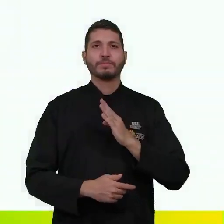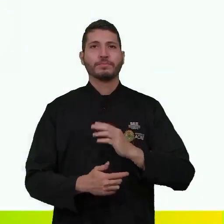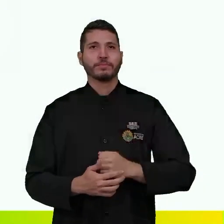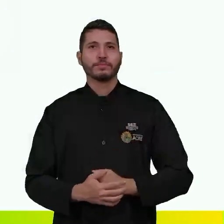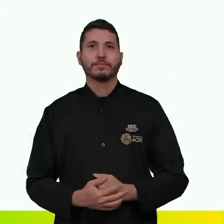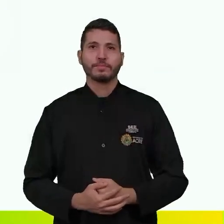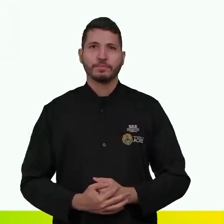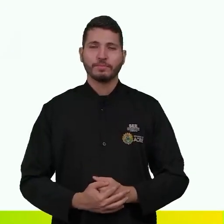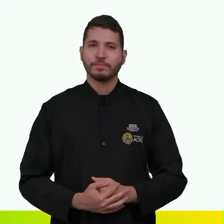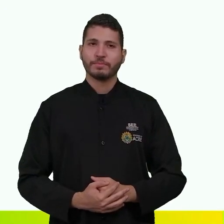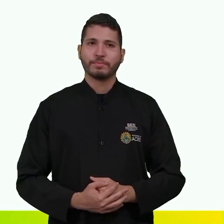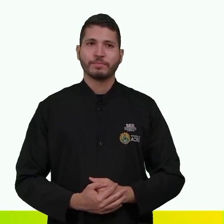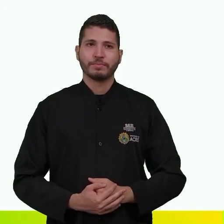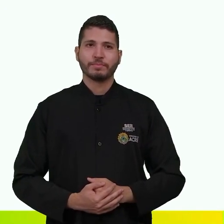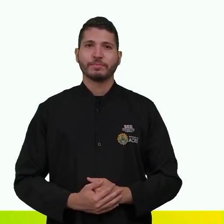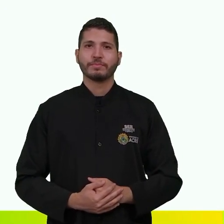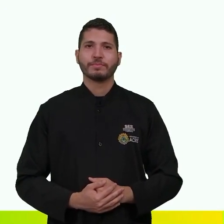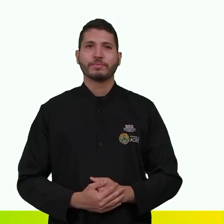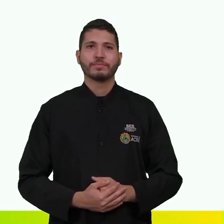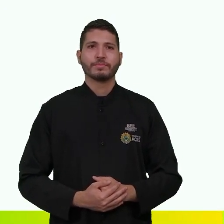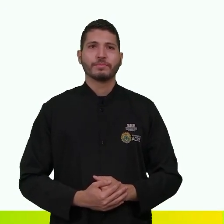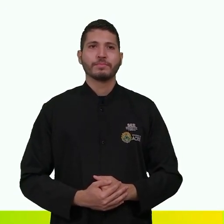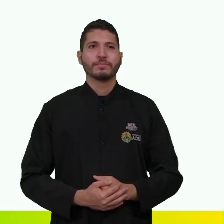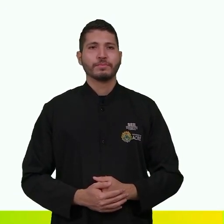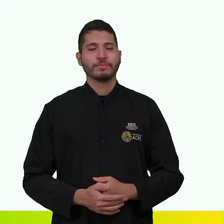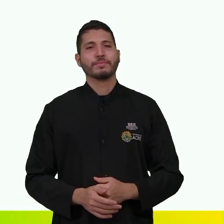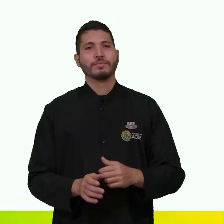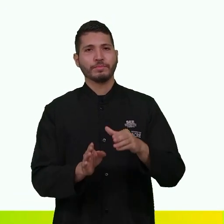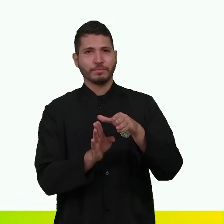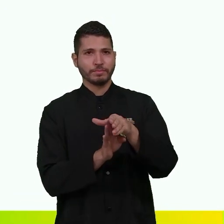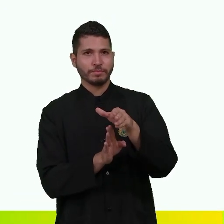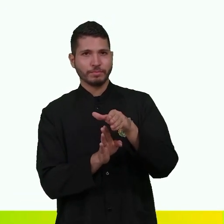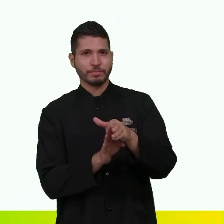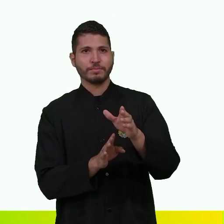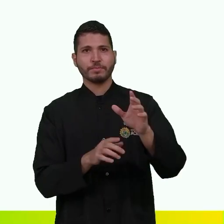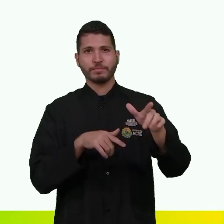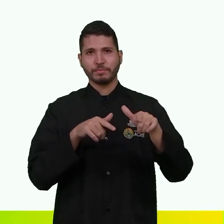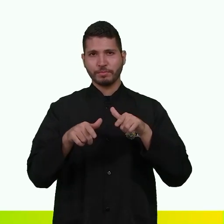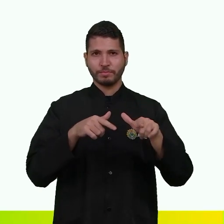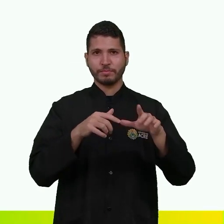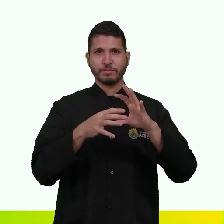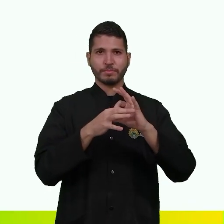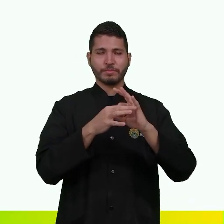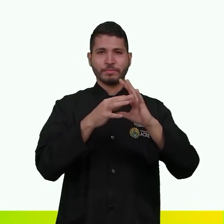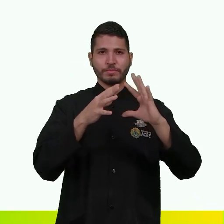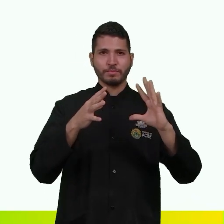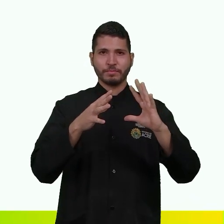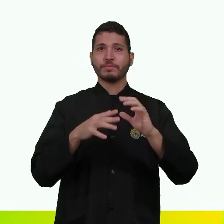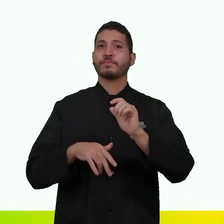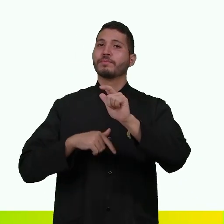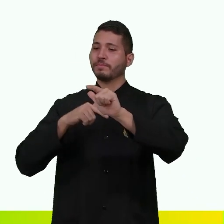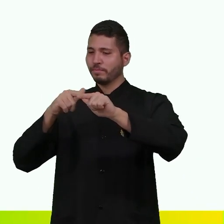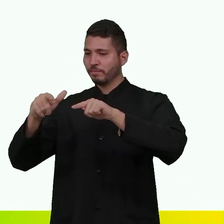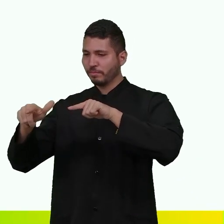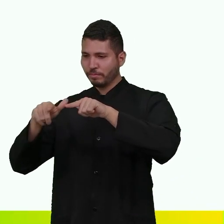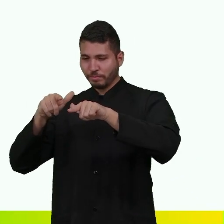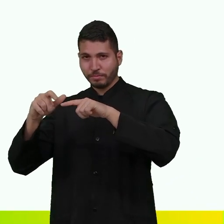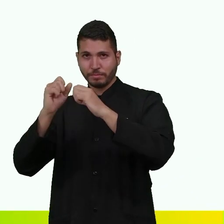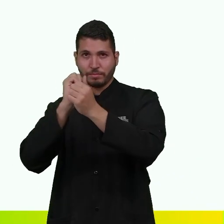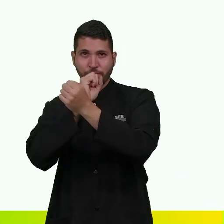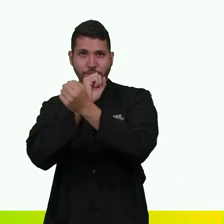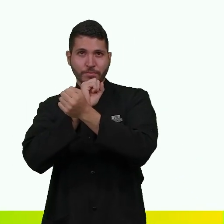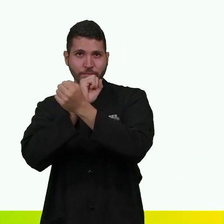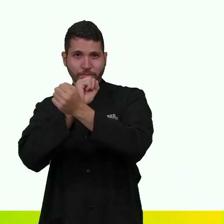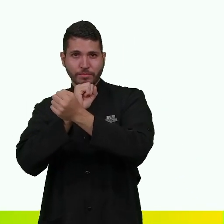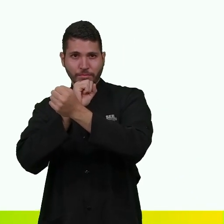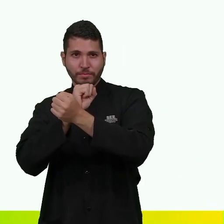só. Existe um conceito de trabalho livre versus trabalho escravo. Então, tem uma diferença entre os